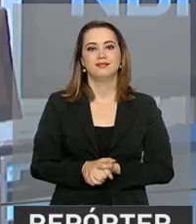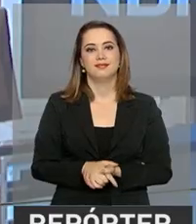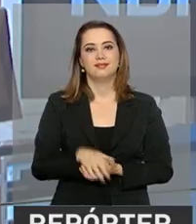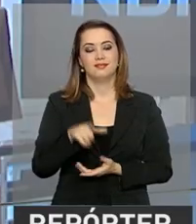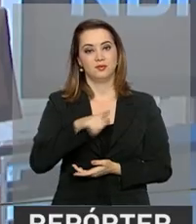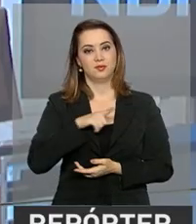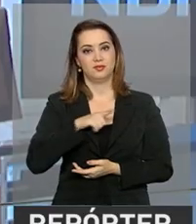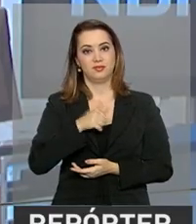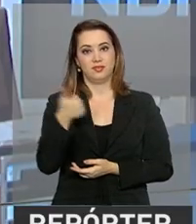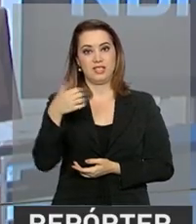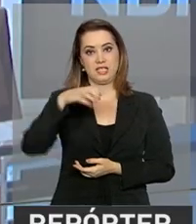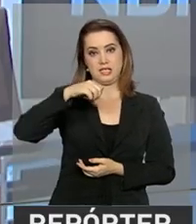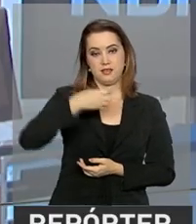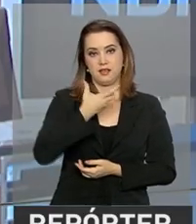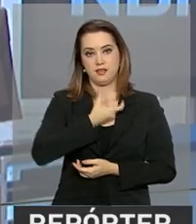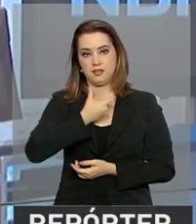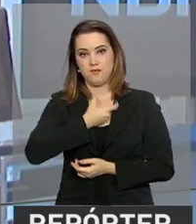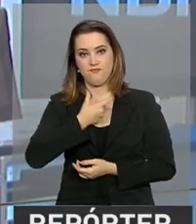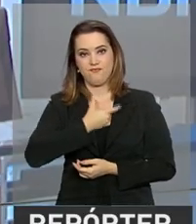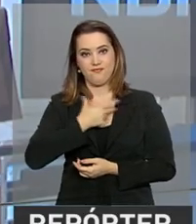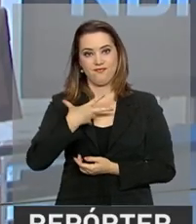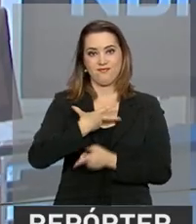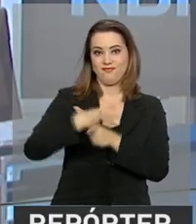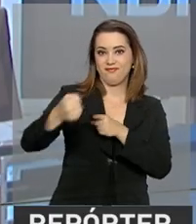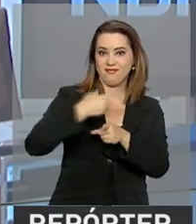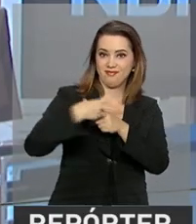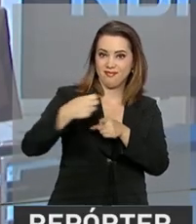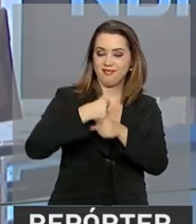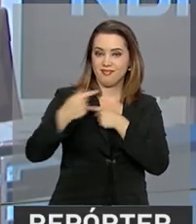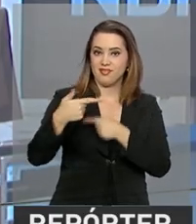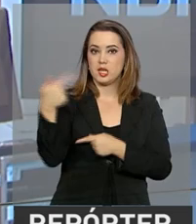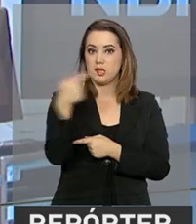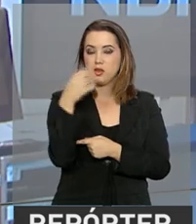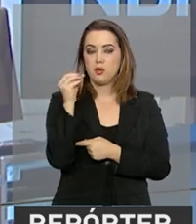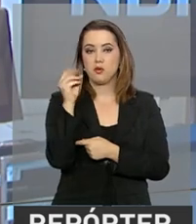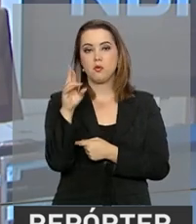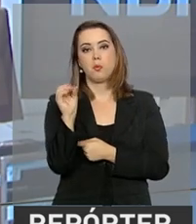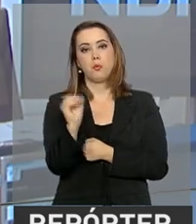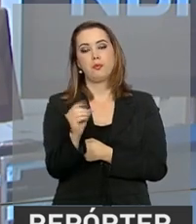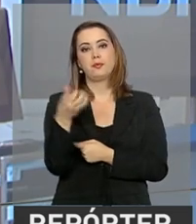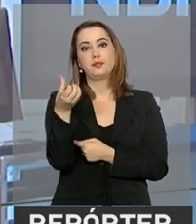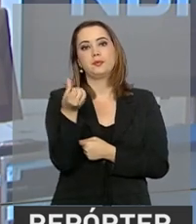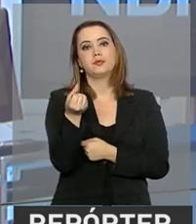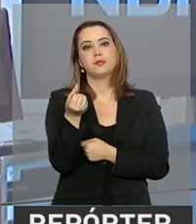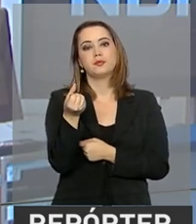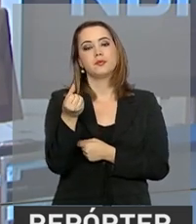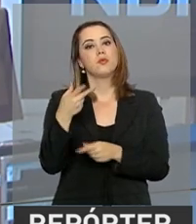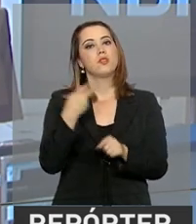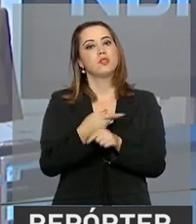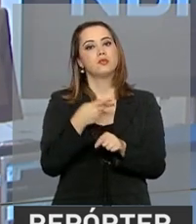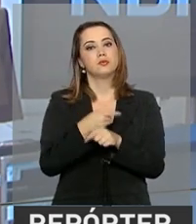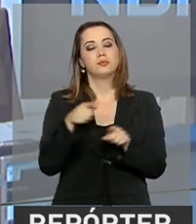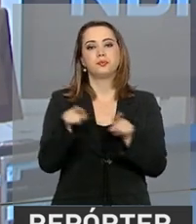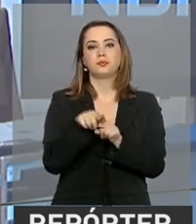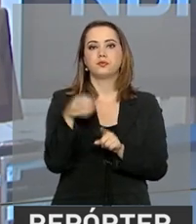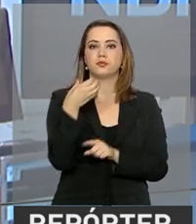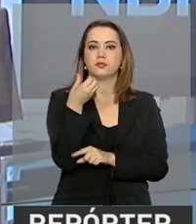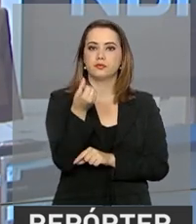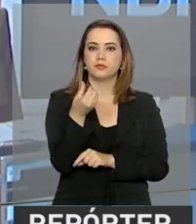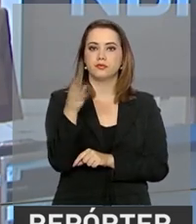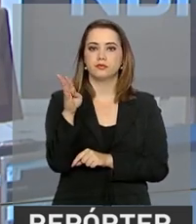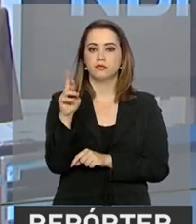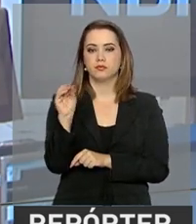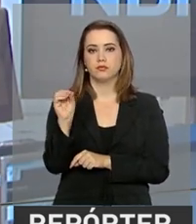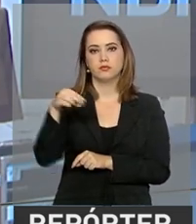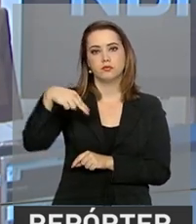apagada. Temos 19 medalhas para comemorar, sendo 7 delas de ouro, 6 de prata e 6 de bronze. Mas